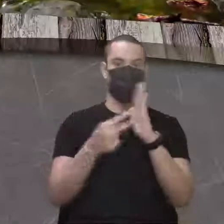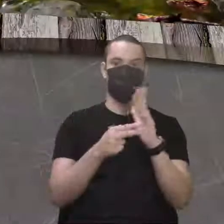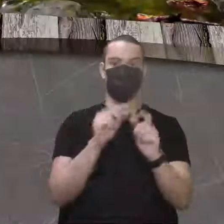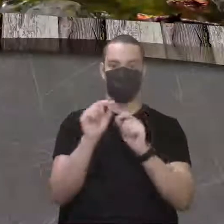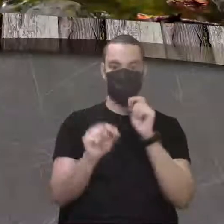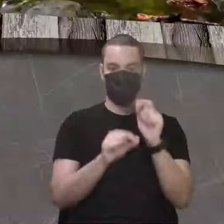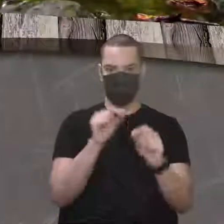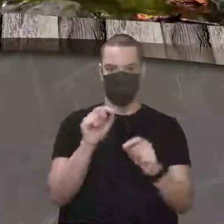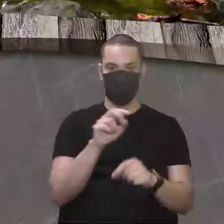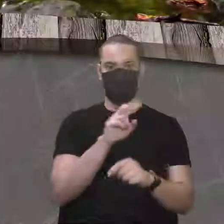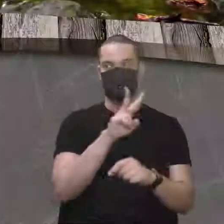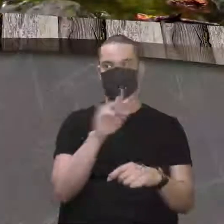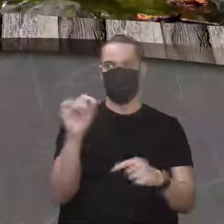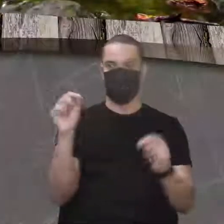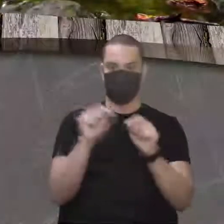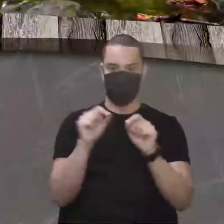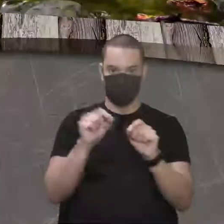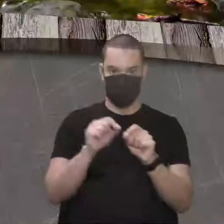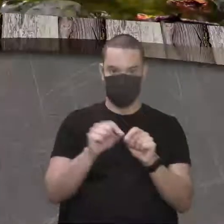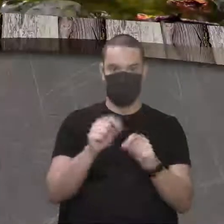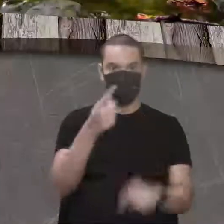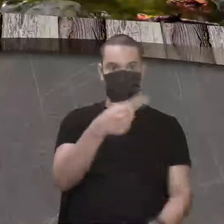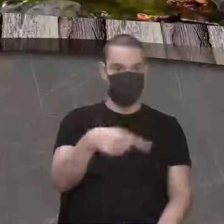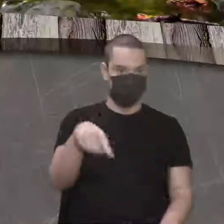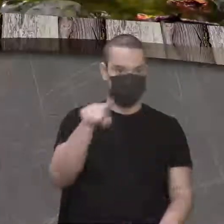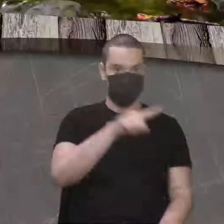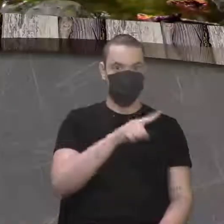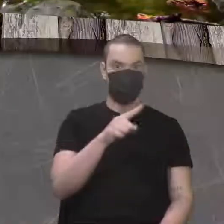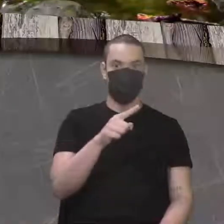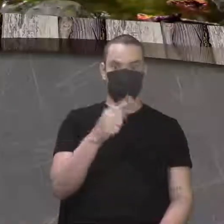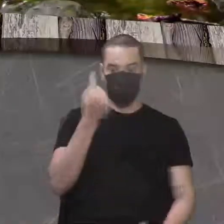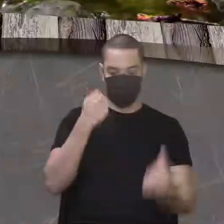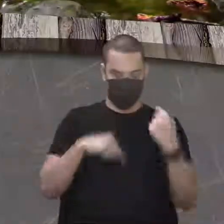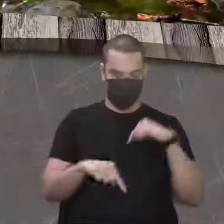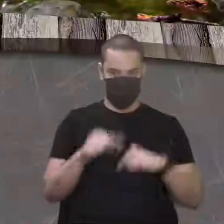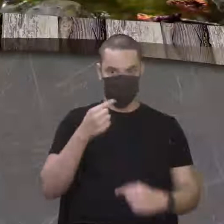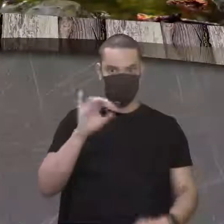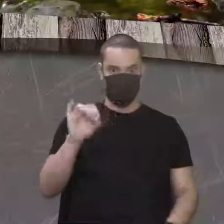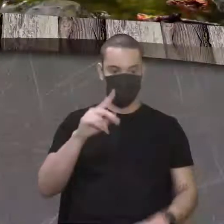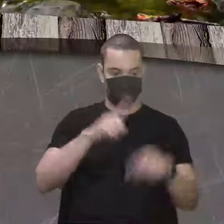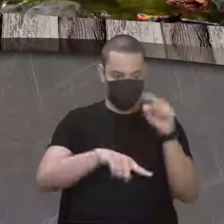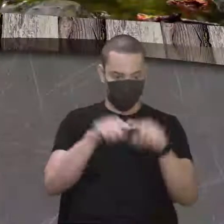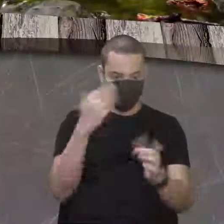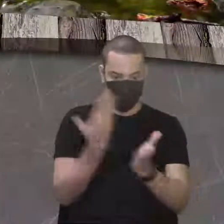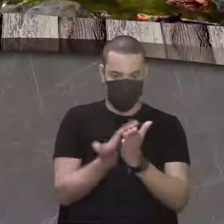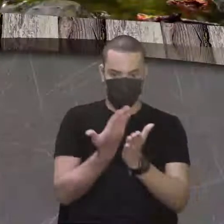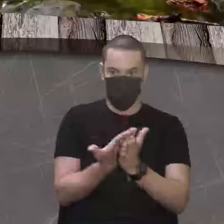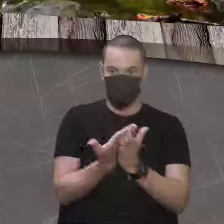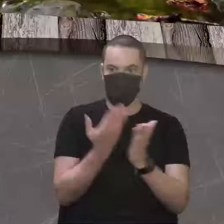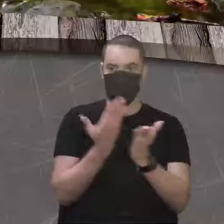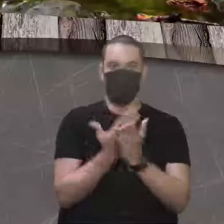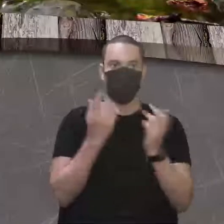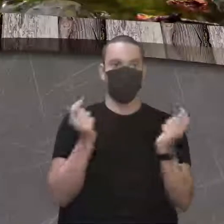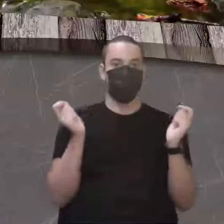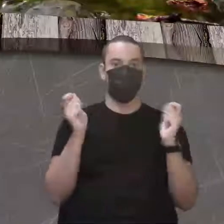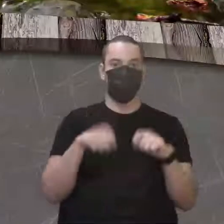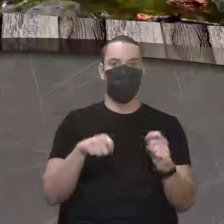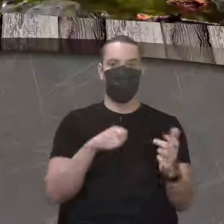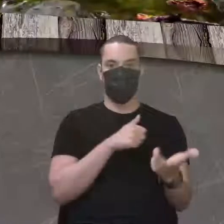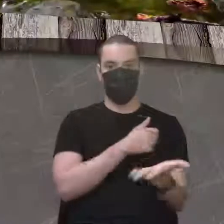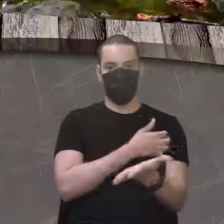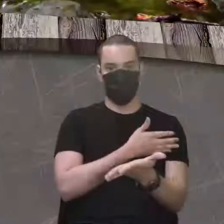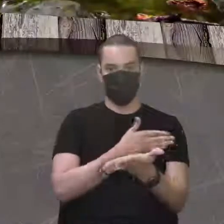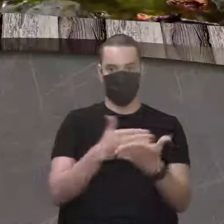lítico? Ele vai fazer com que o organismo, ou o ser que a gente está estudando, ele comece